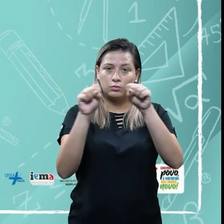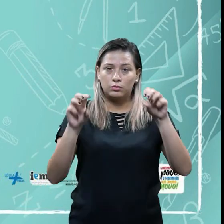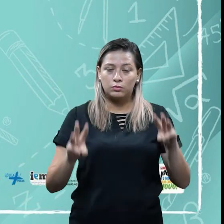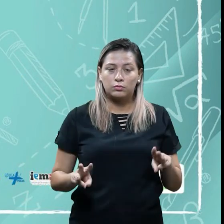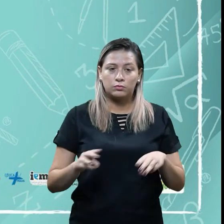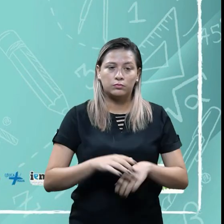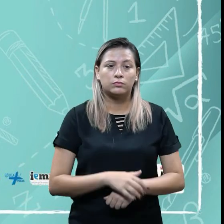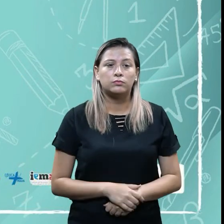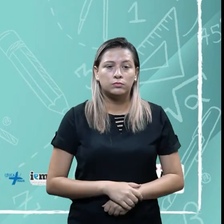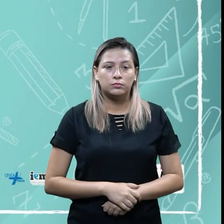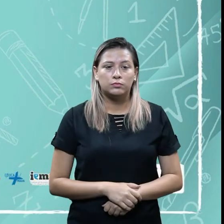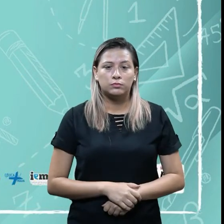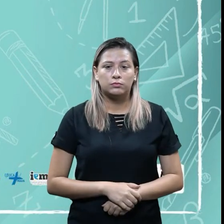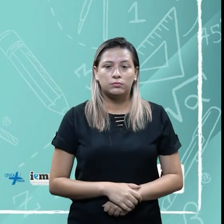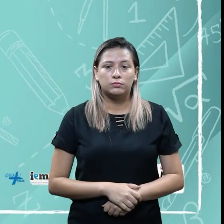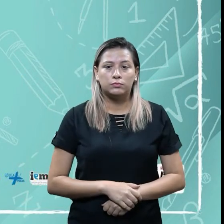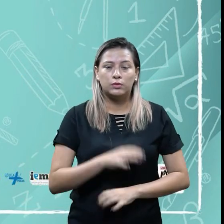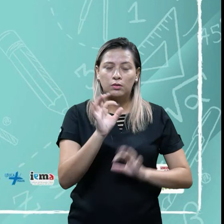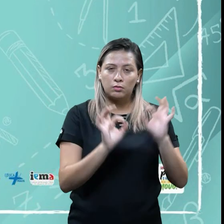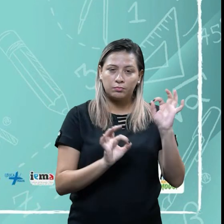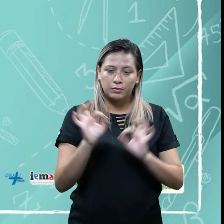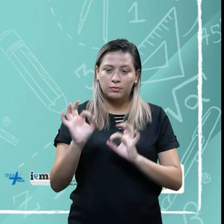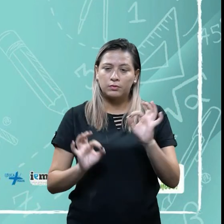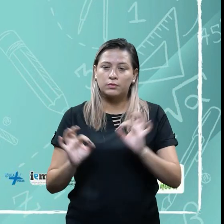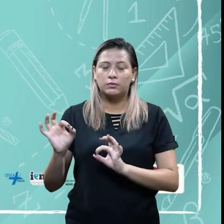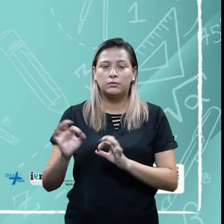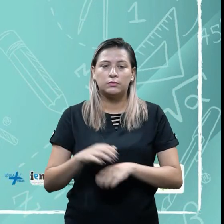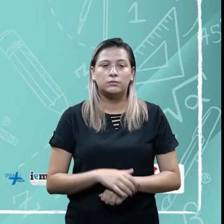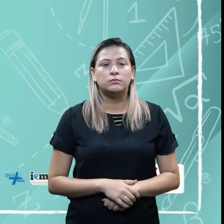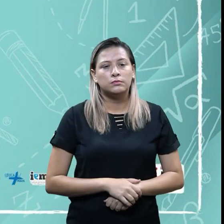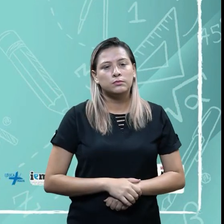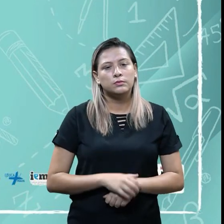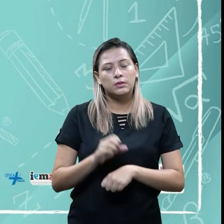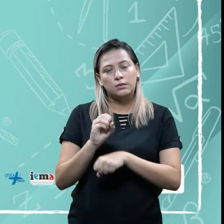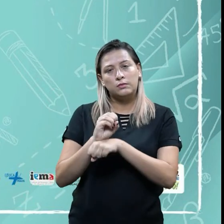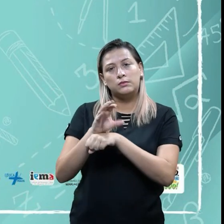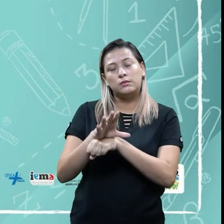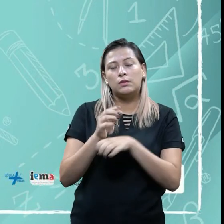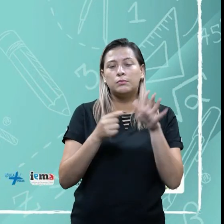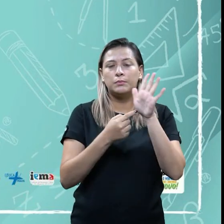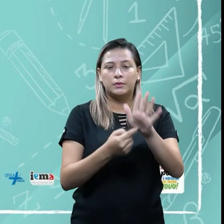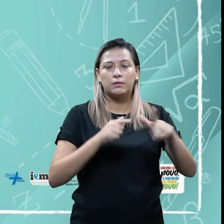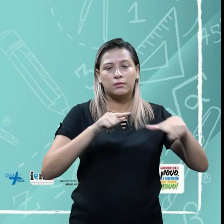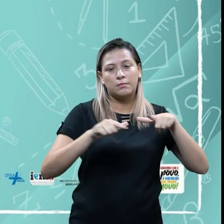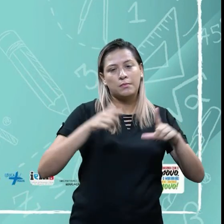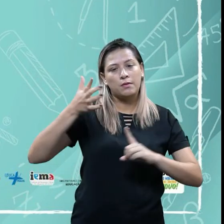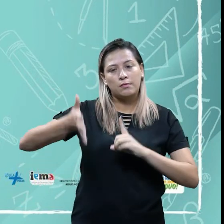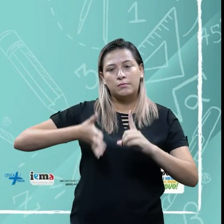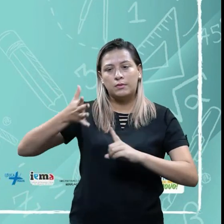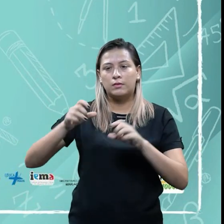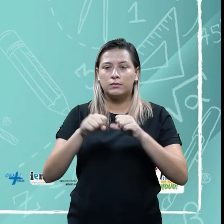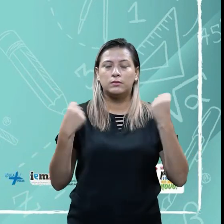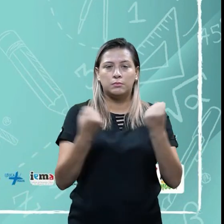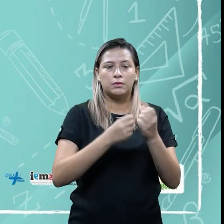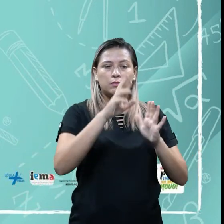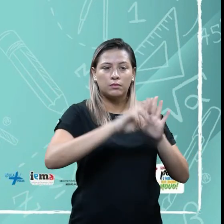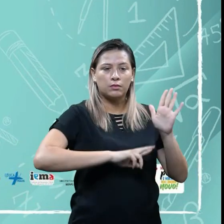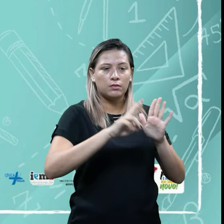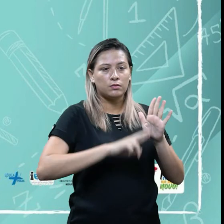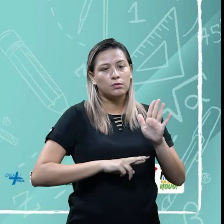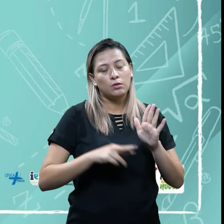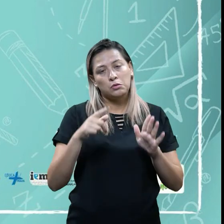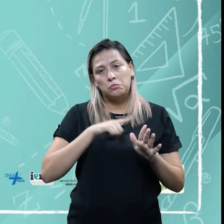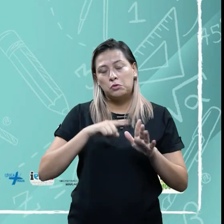para elaborar slides para apresentação de trabalhos, palestras, seminários, relatórios, que podem